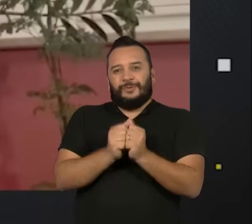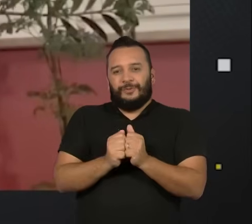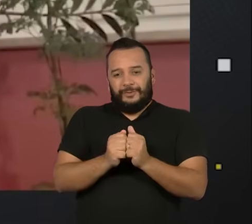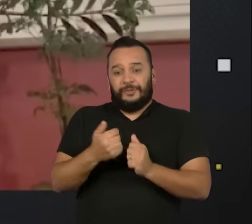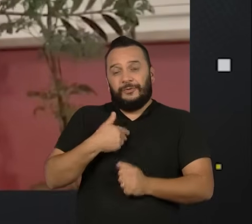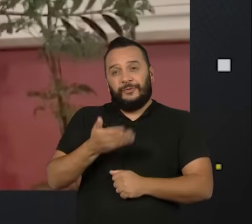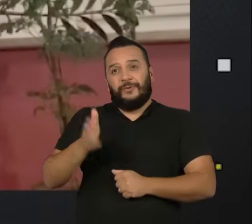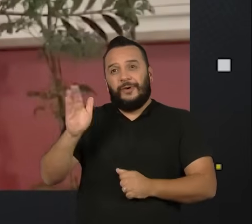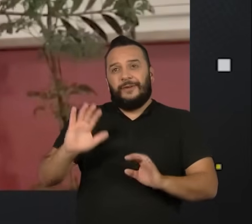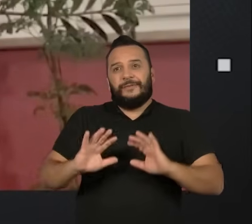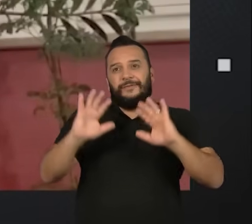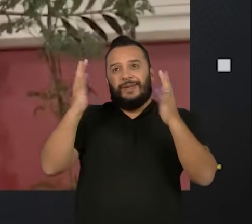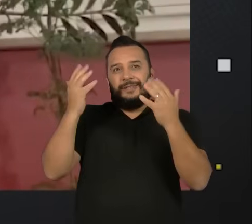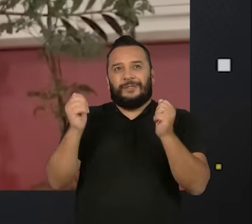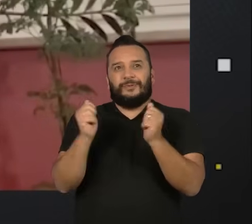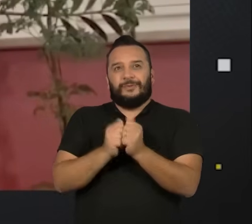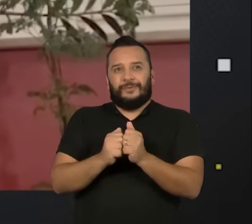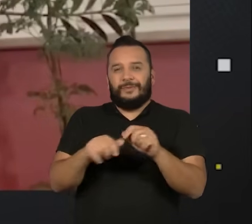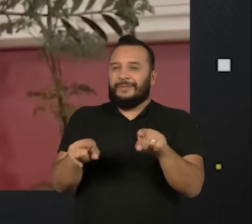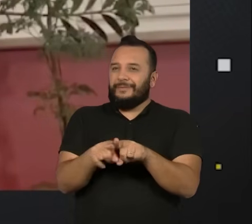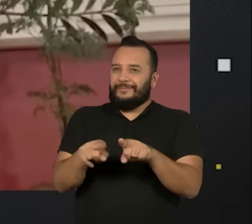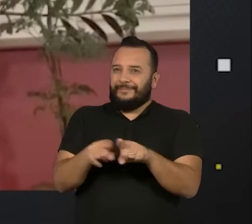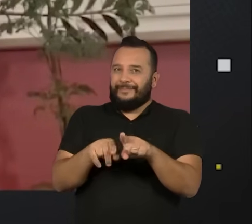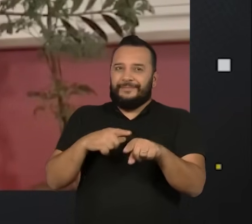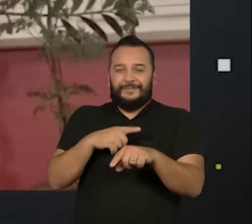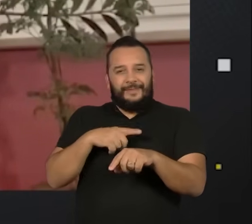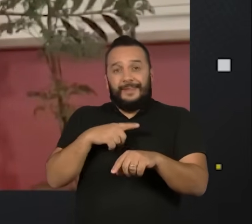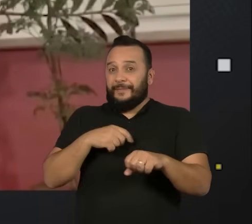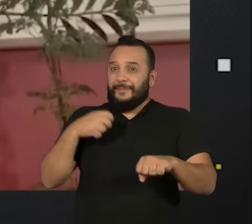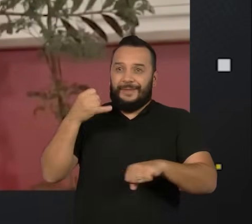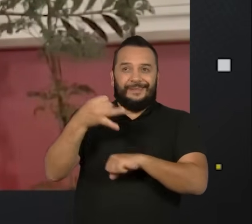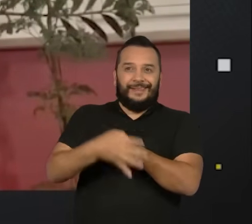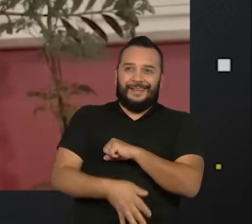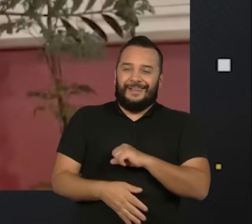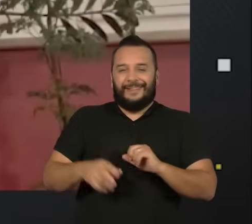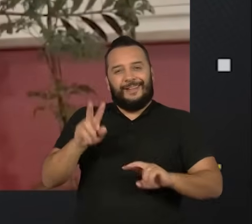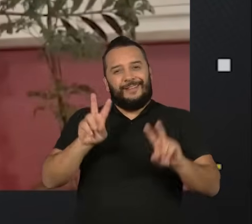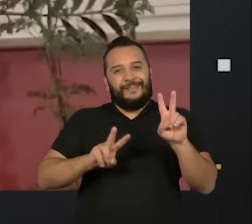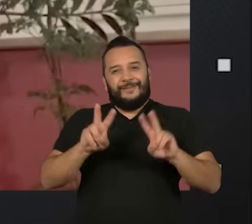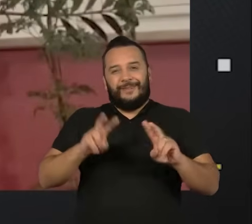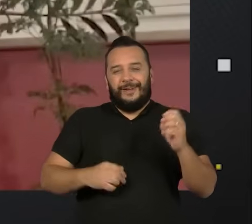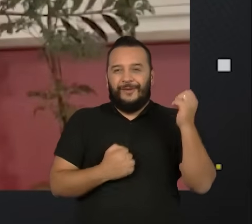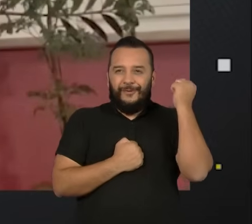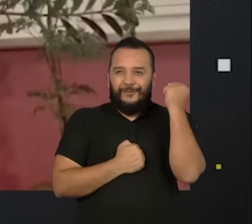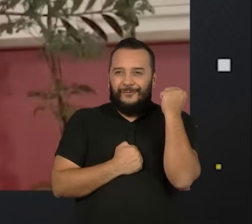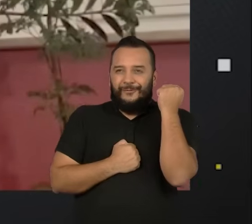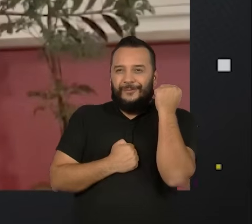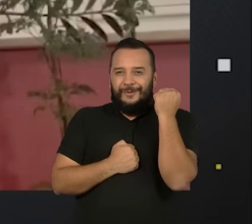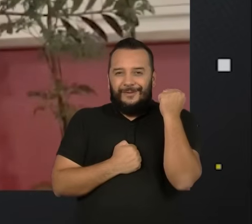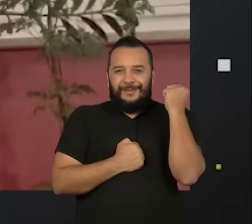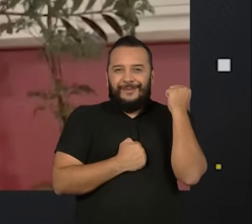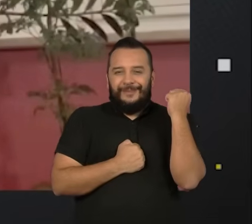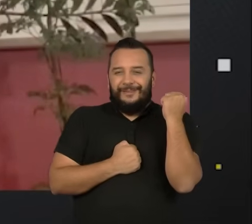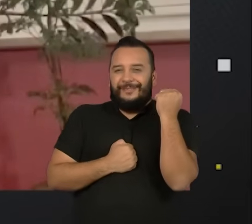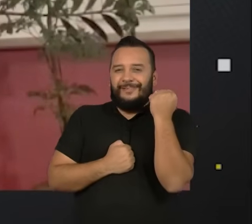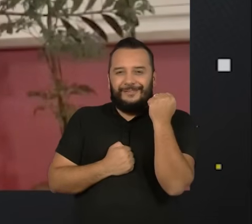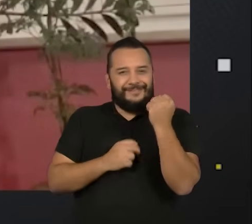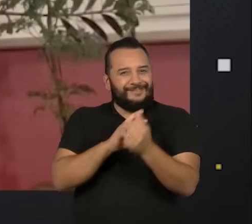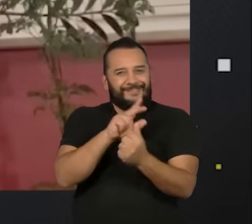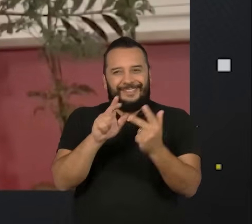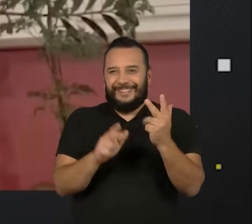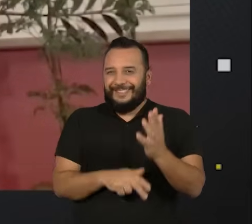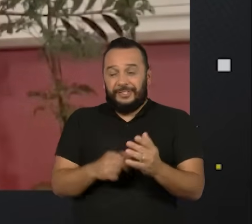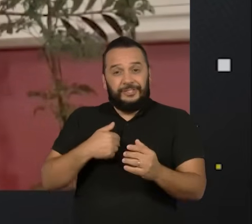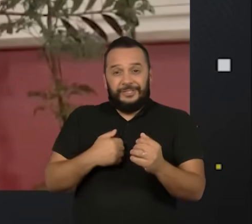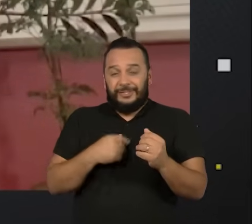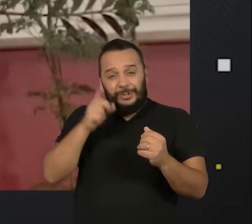festa junta. Muita matinê, muito carnaval, muito forró. A gente foi a muito forró. Tinha uma época que a gente